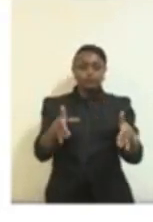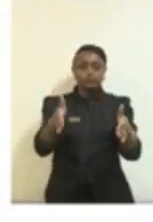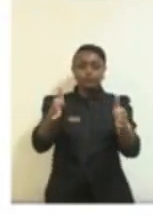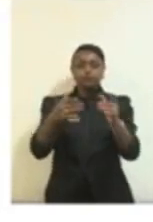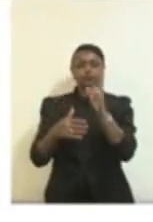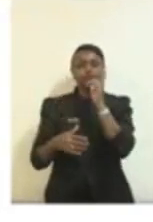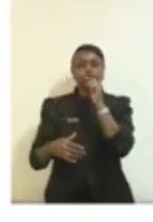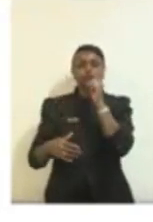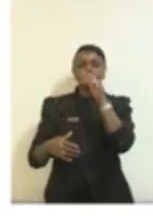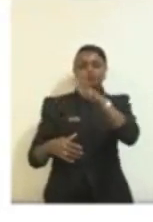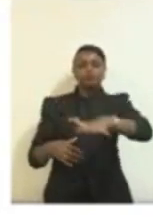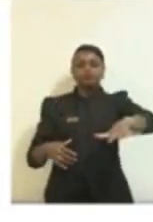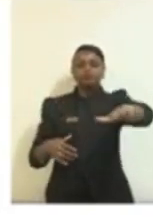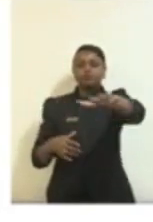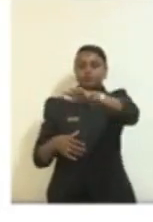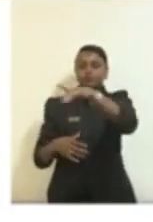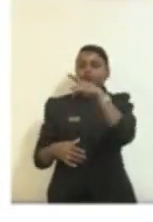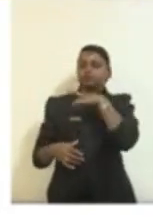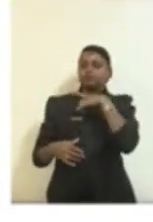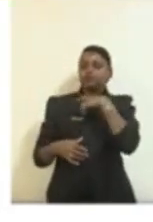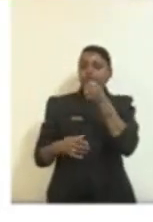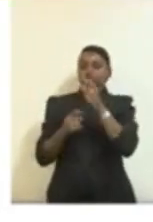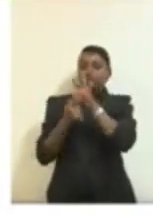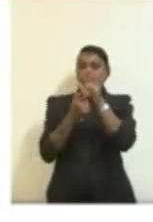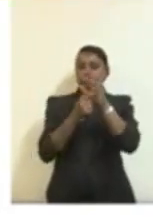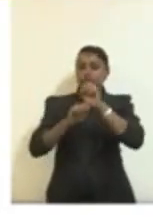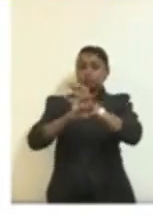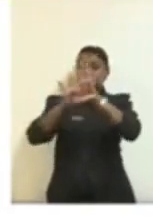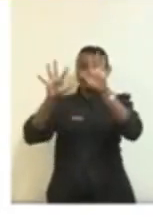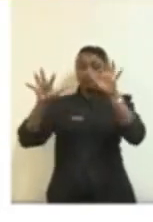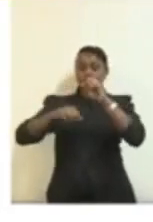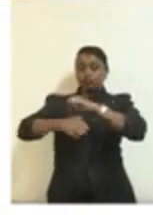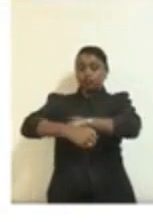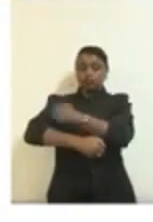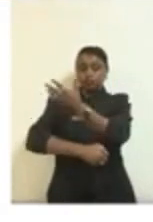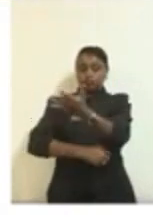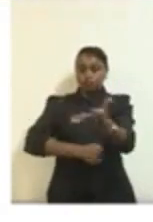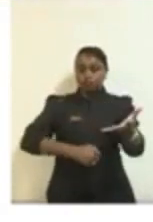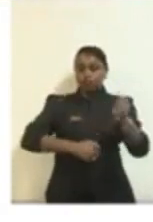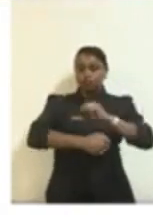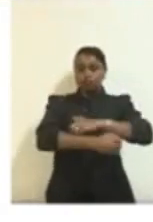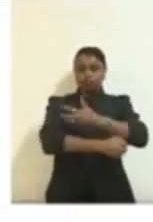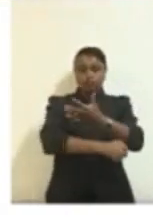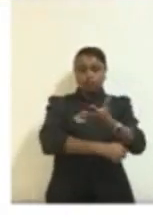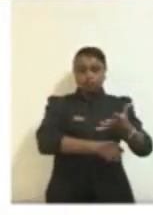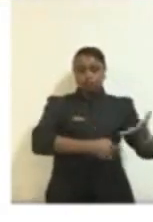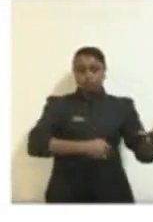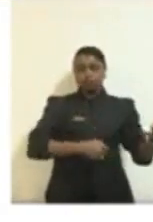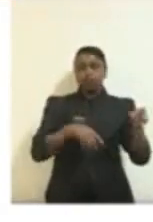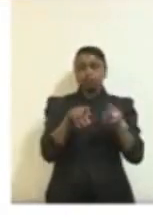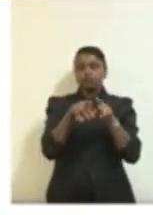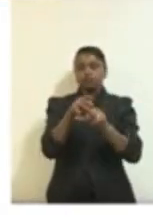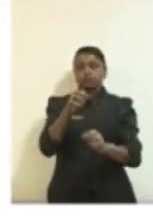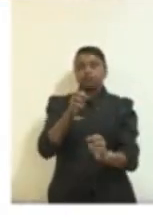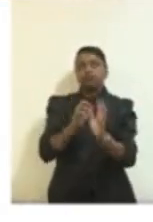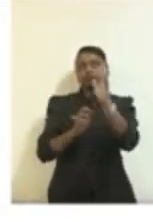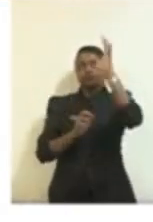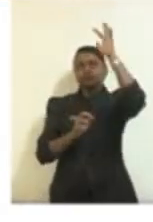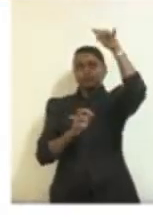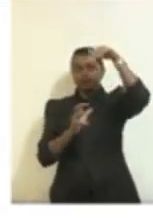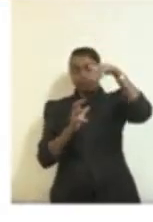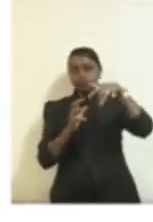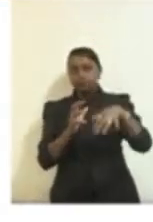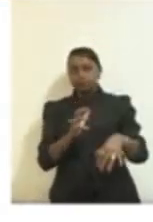Ciclos hidrológicos, e mostra claramente que a soja aumenta o escoamento da superfície, reduz a evapotranspiração e reduz a percolação. Então,